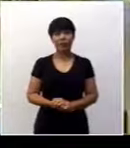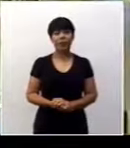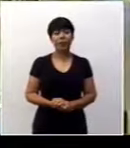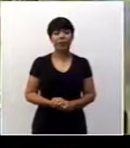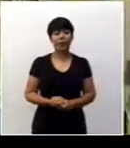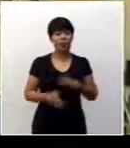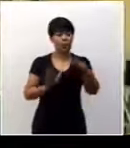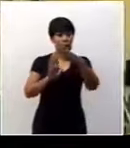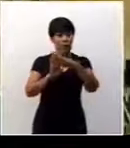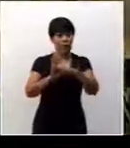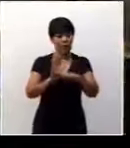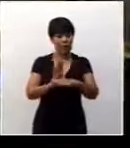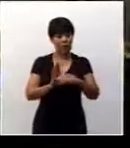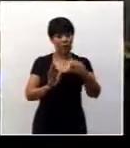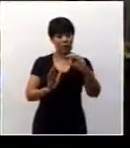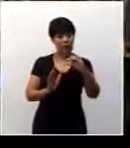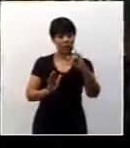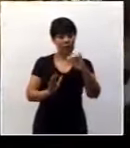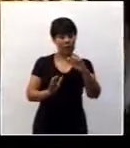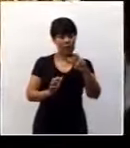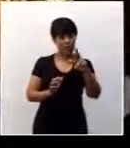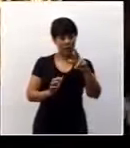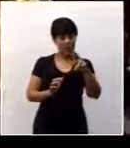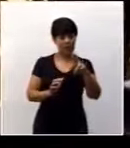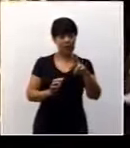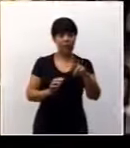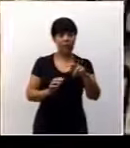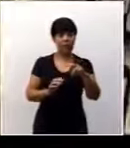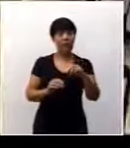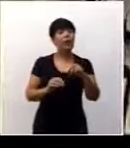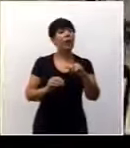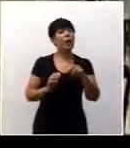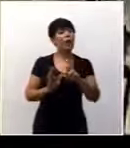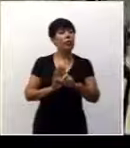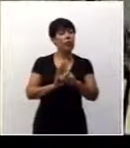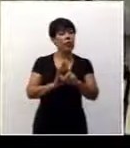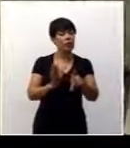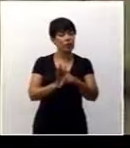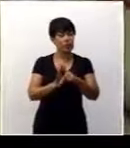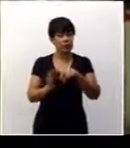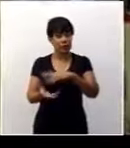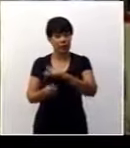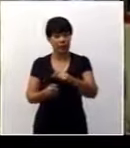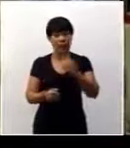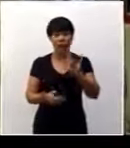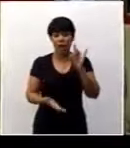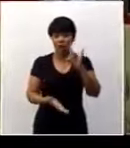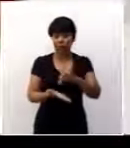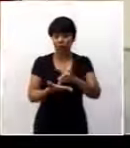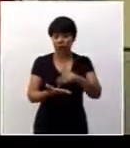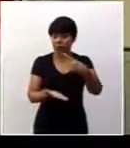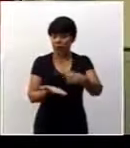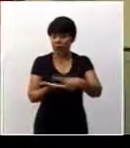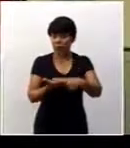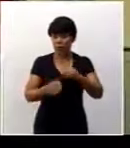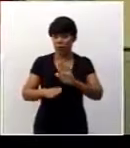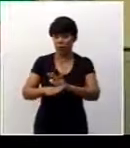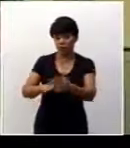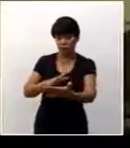O programa CIBERS, Satélite Sino-Brasileiro de Recursos Terrestres, é a concretização do Acordo de